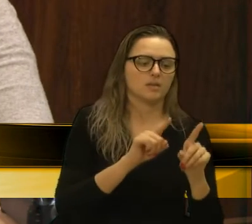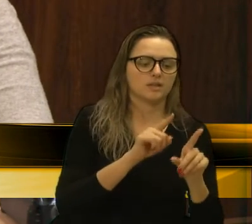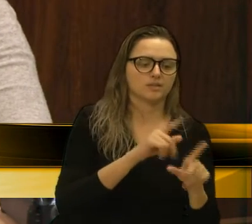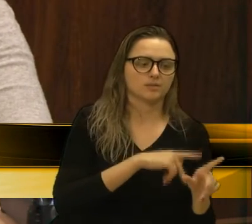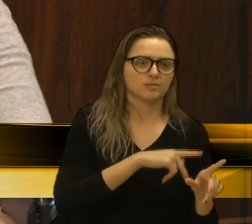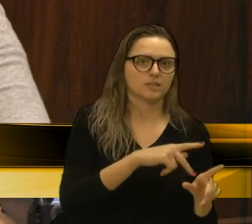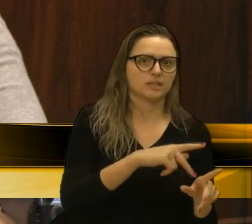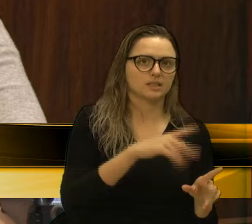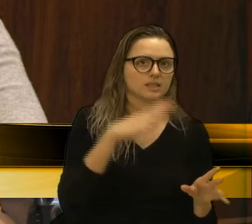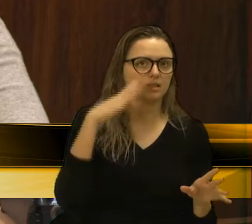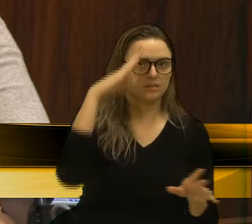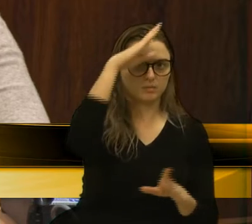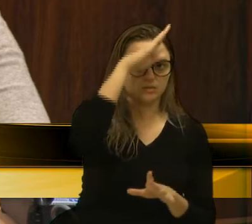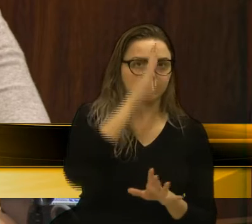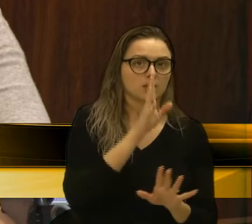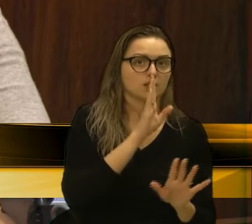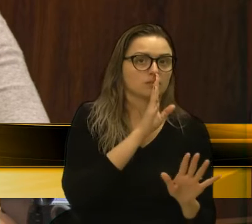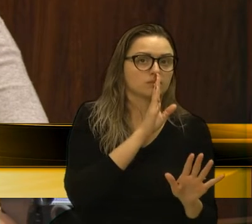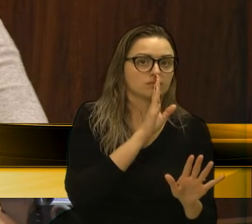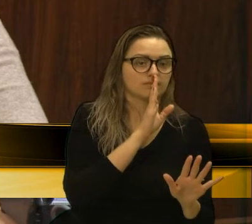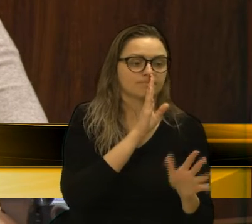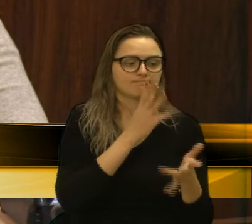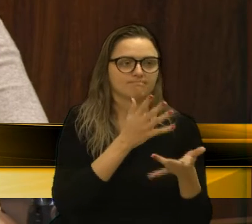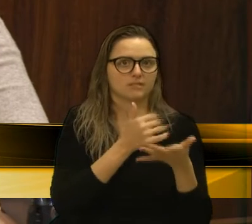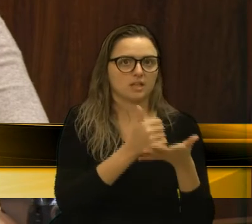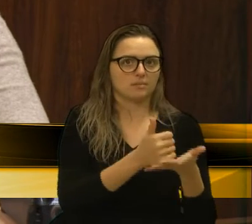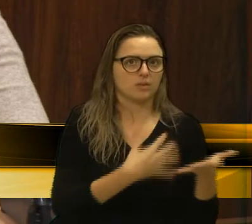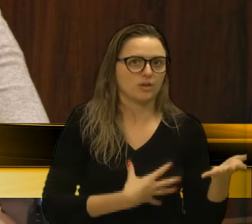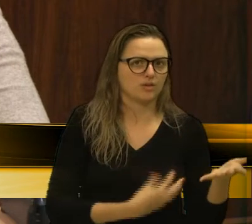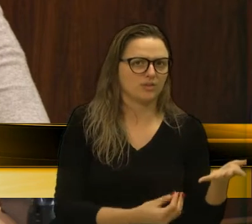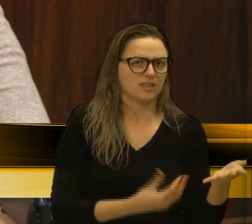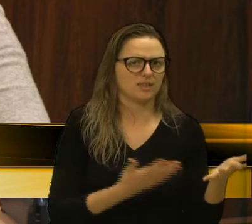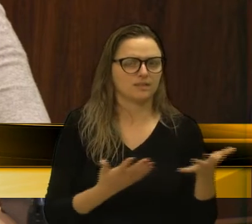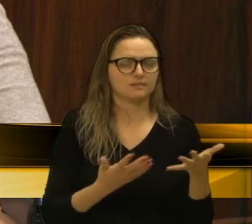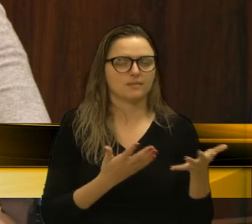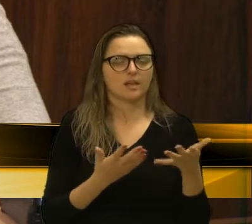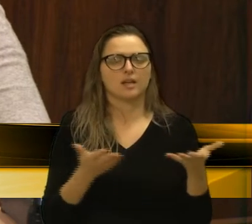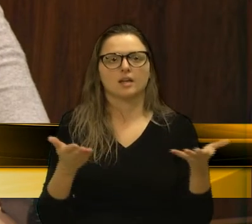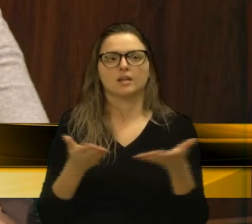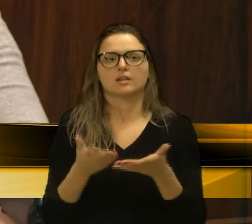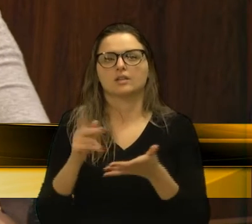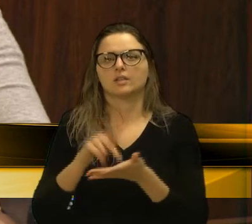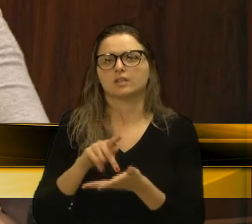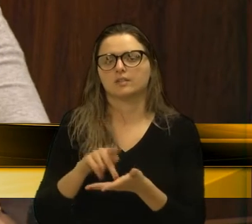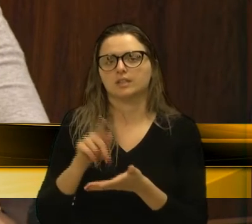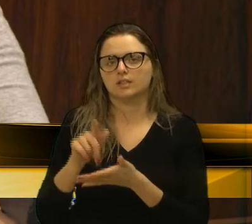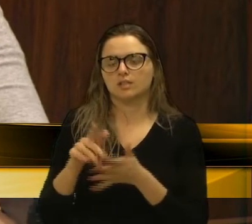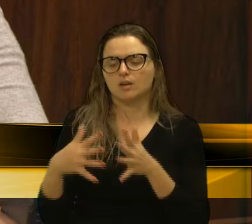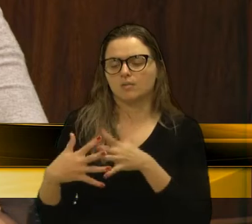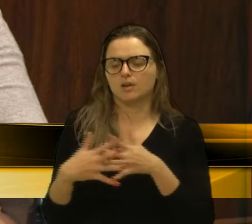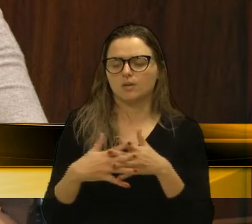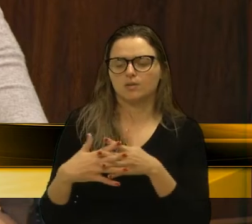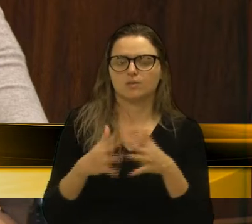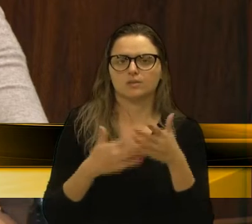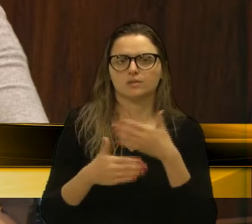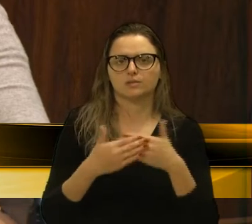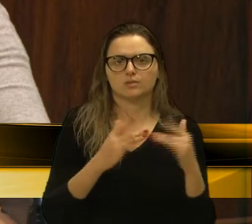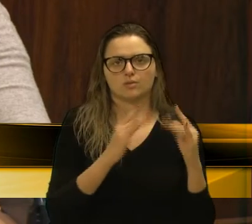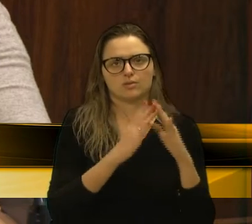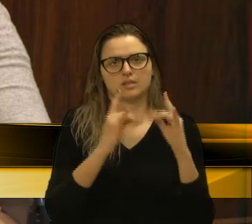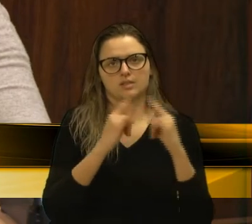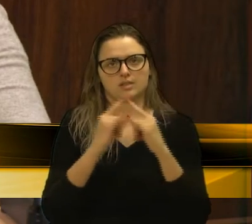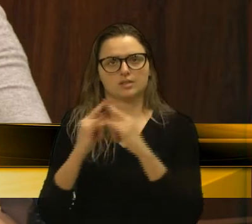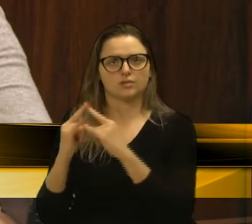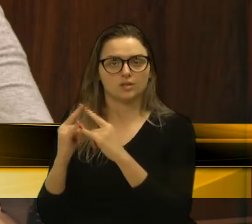né, passa a mão na cabeça do filho. Então, a gente está vivendo, na verdade, algo que é uma confusão das instituições, né, quando a gente tem